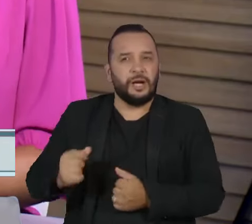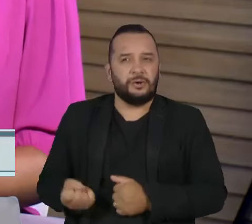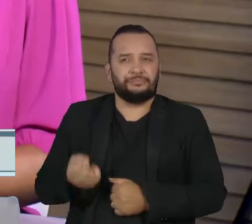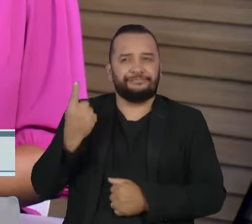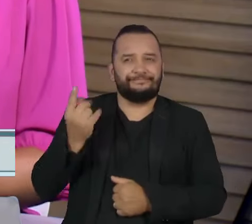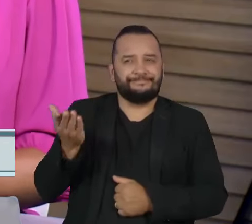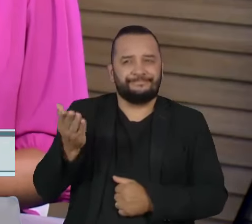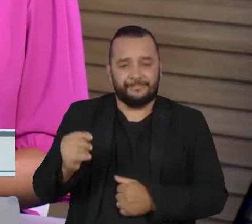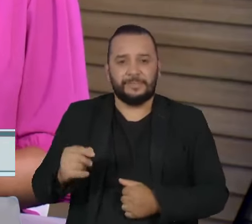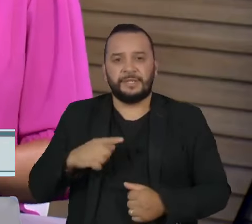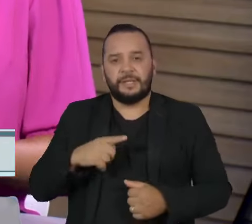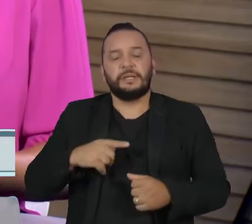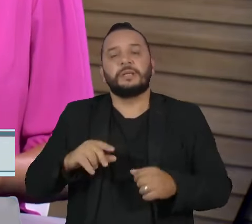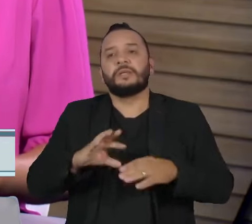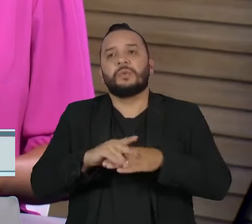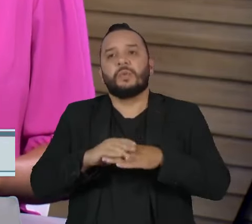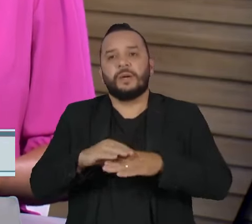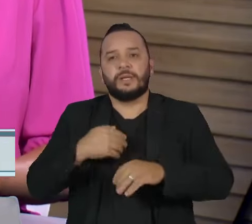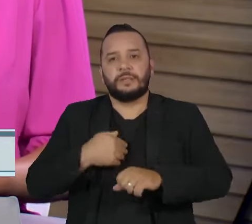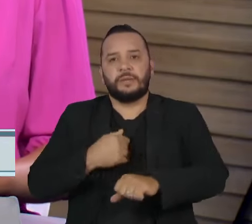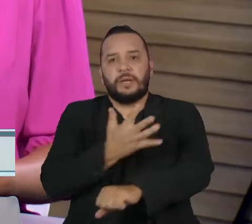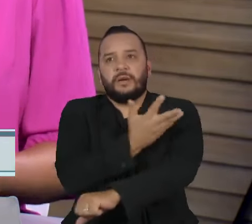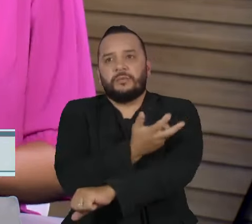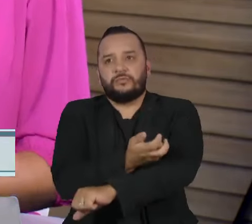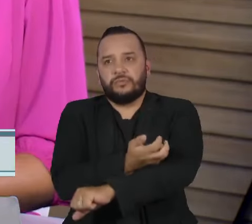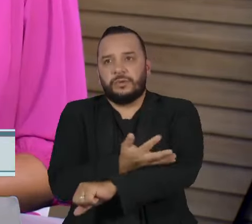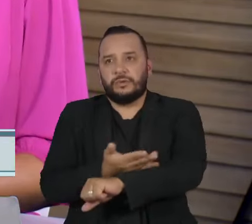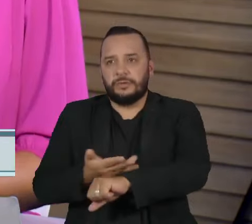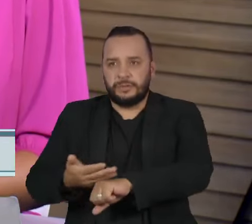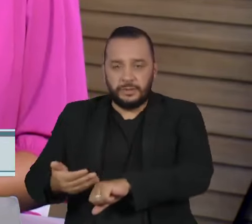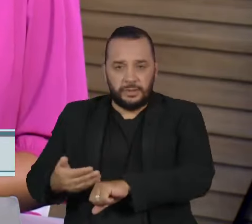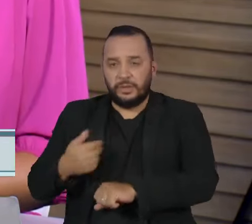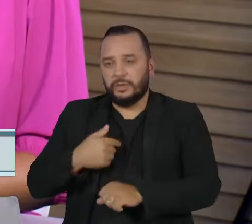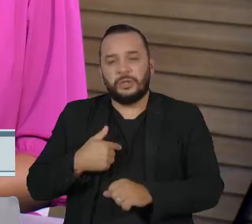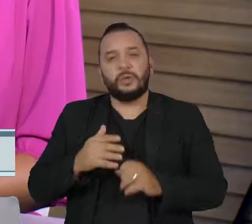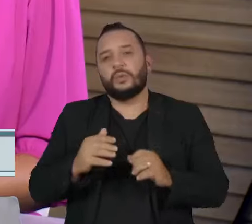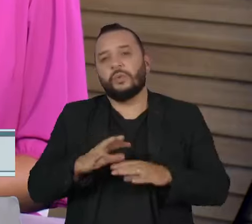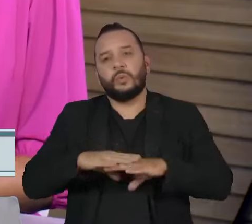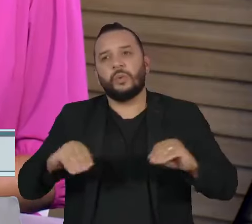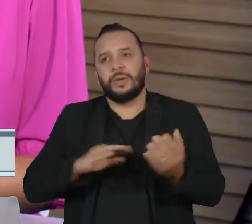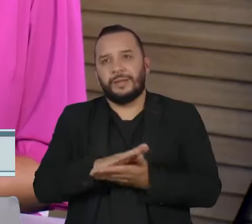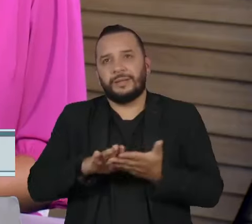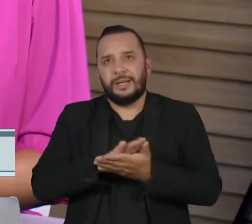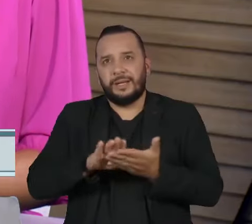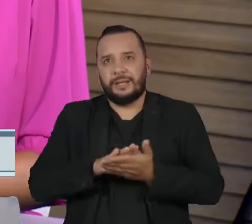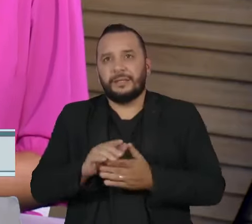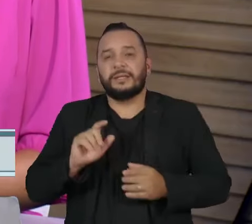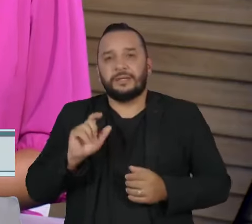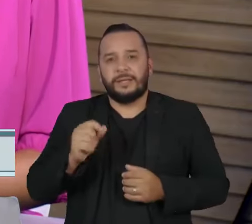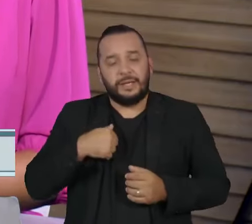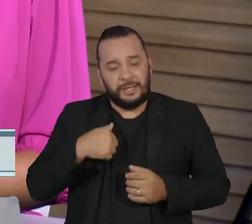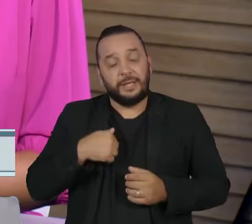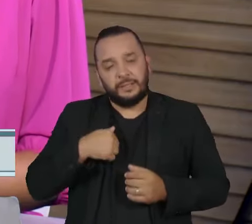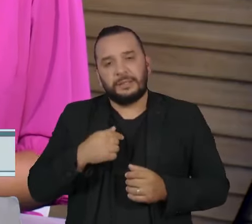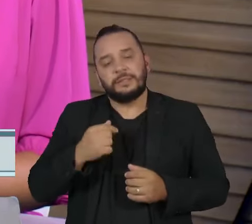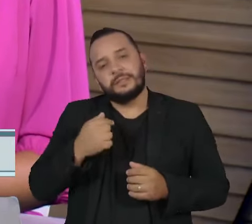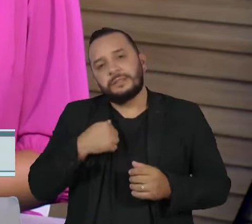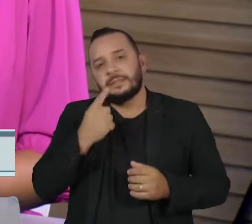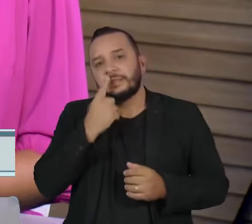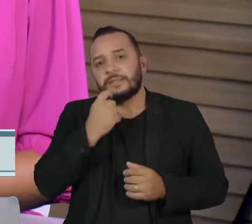A hemofilia é uma doença hereditária e sem cura que afeta a coagulação do sangue por falta de proteínas específicas